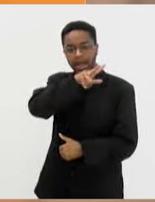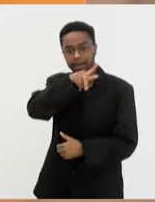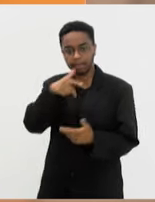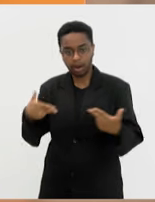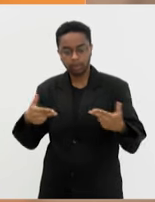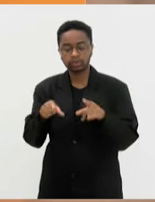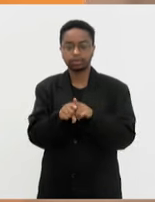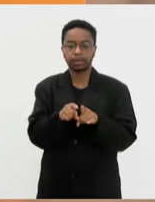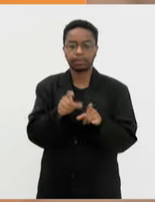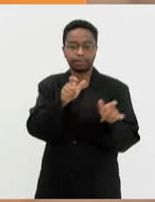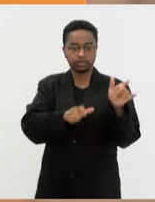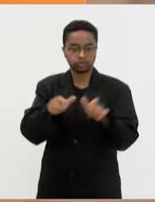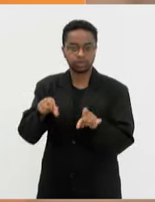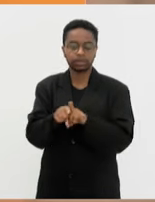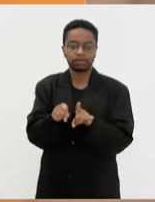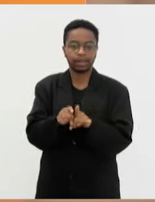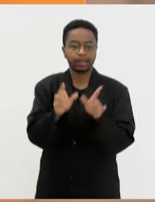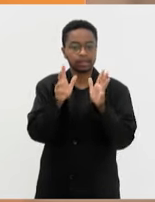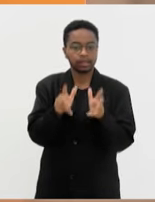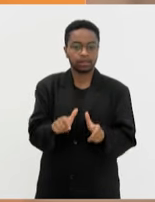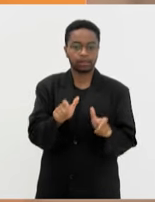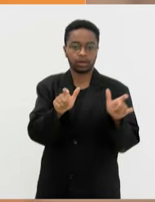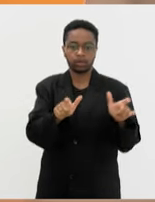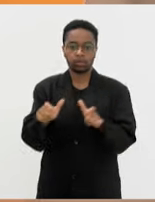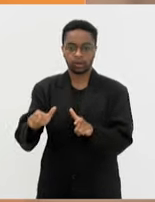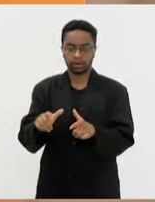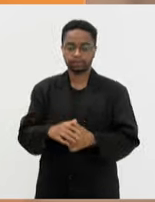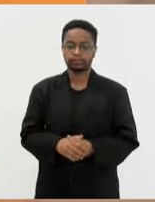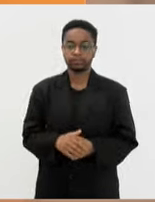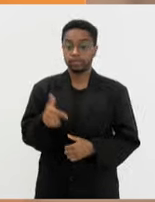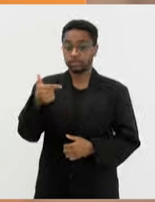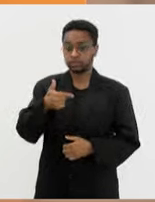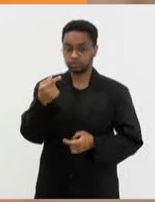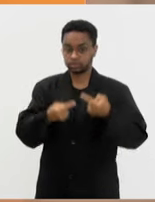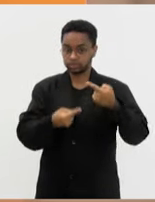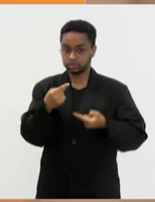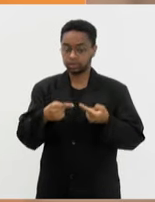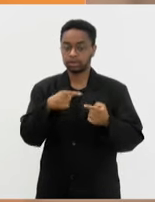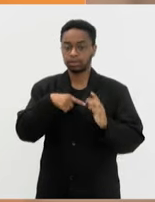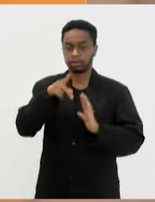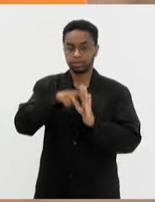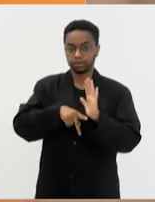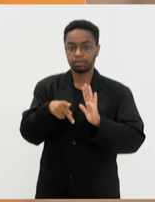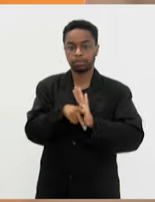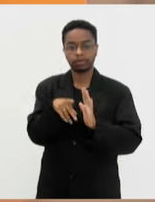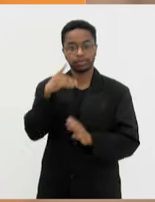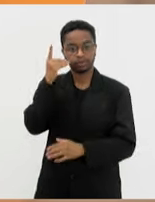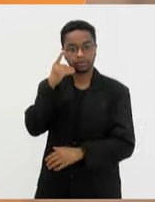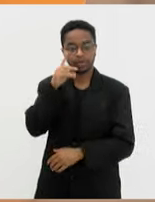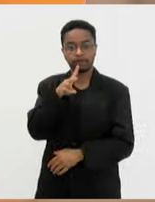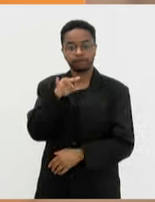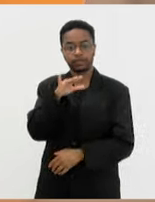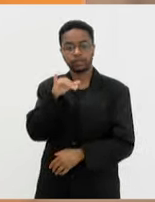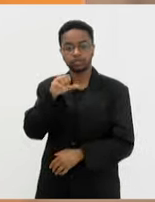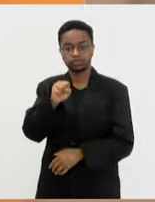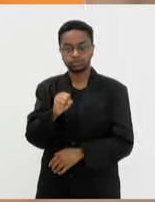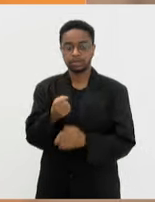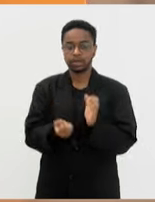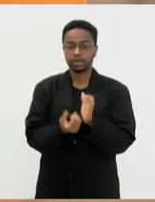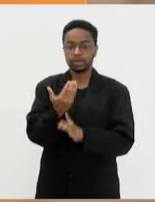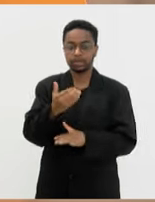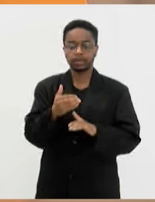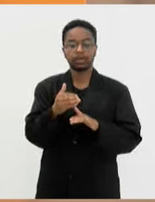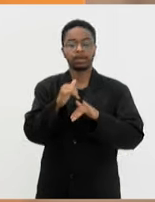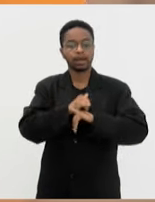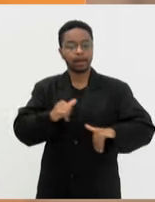e a higiene do local. Em segunda discussão, o projeto do deputado Vinícius Cozzolino, que cria campanha